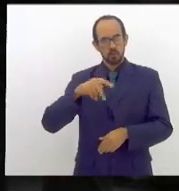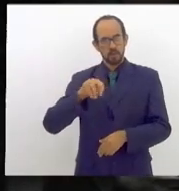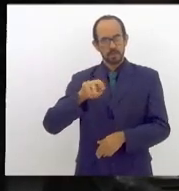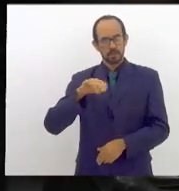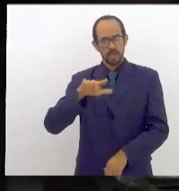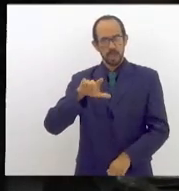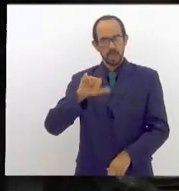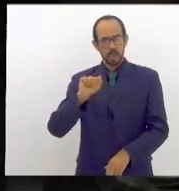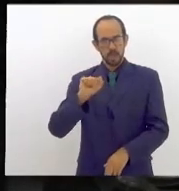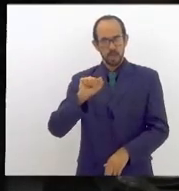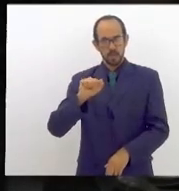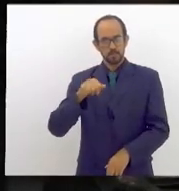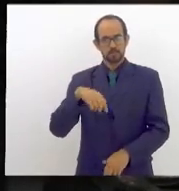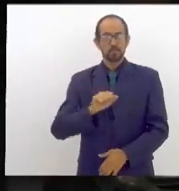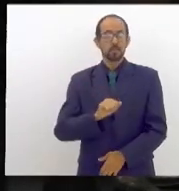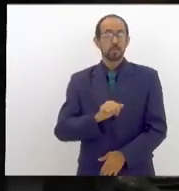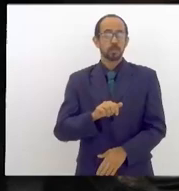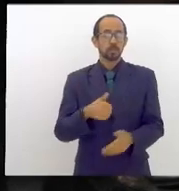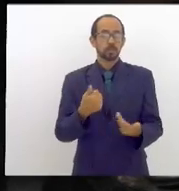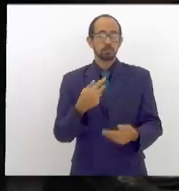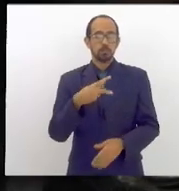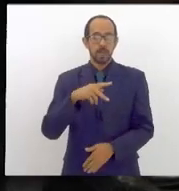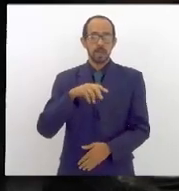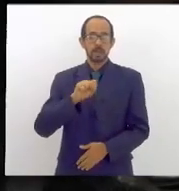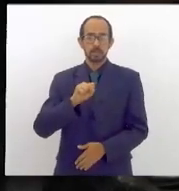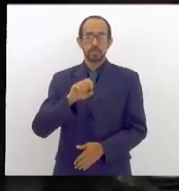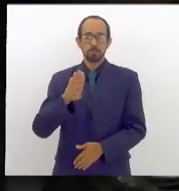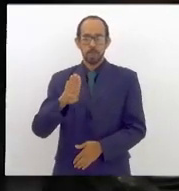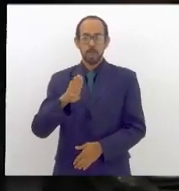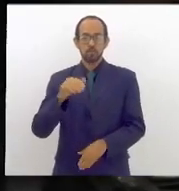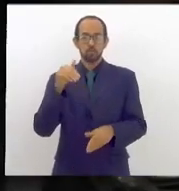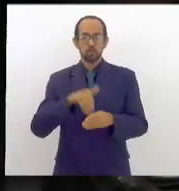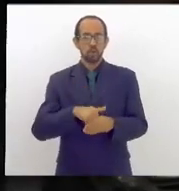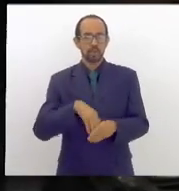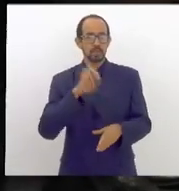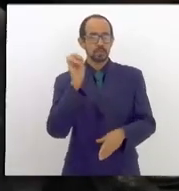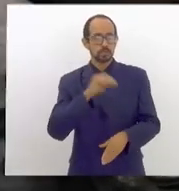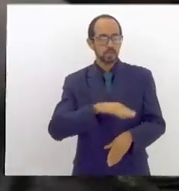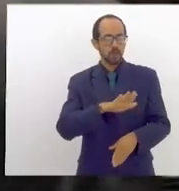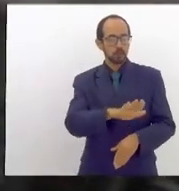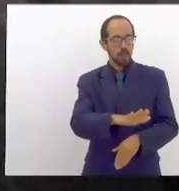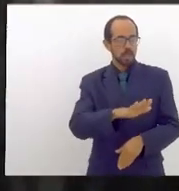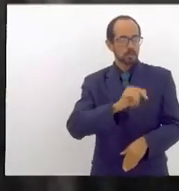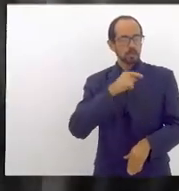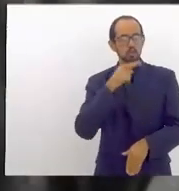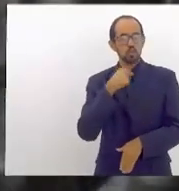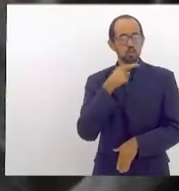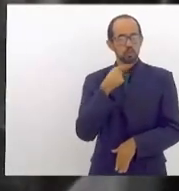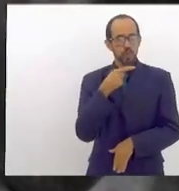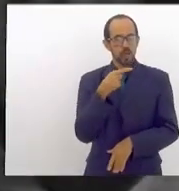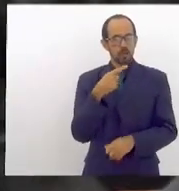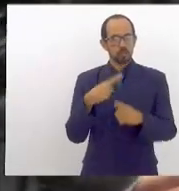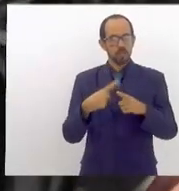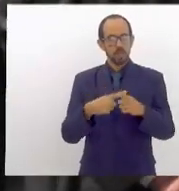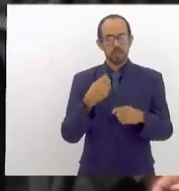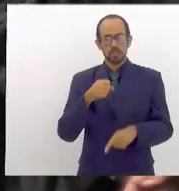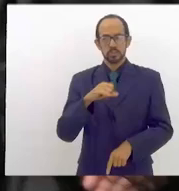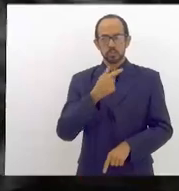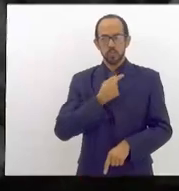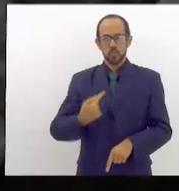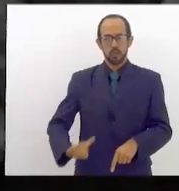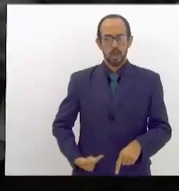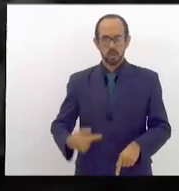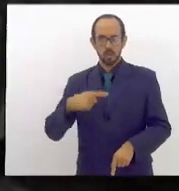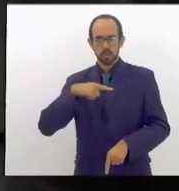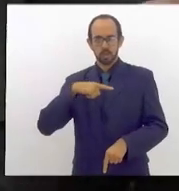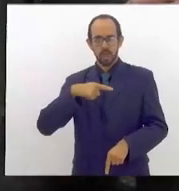o PSB o PSB vota assim mas volta assim apreensivo que se o governador tem mesmo a intenção de